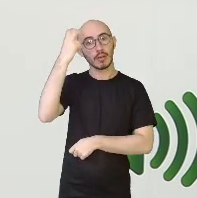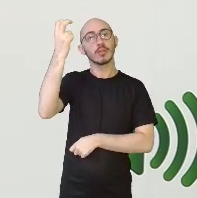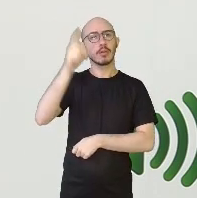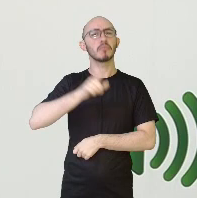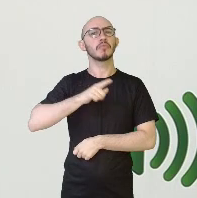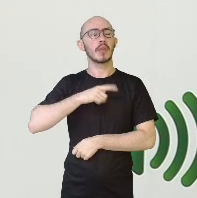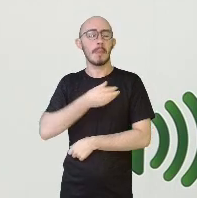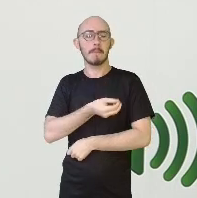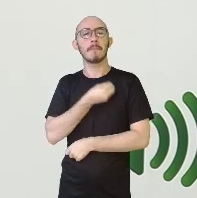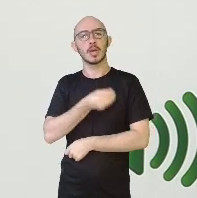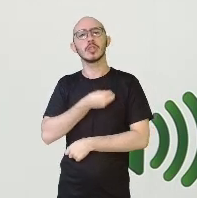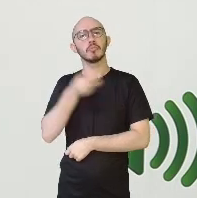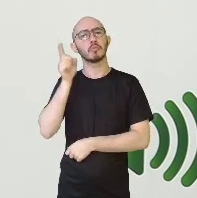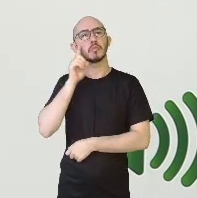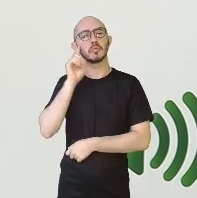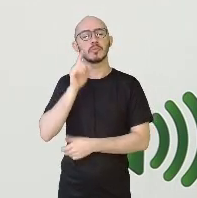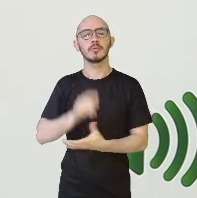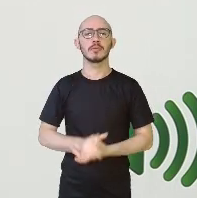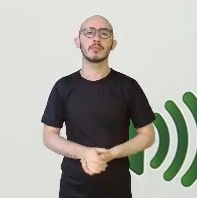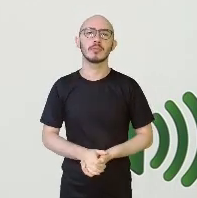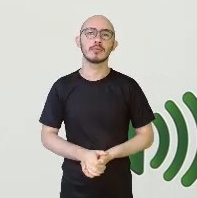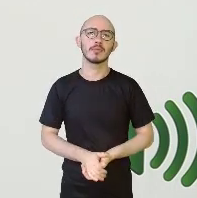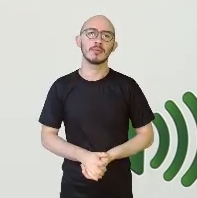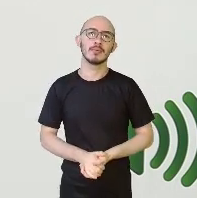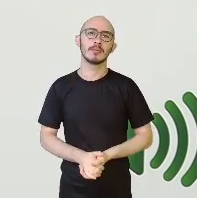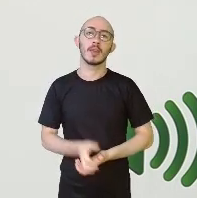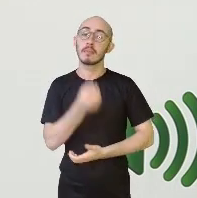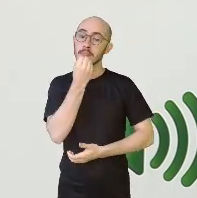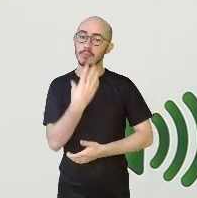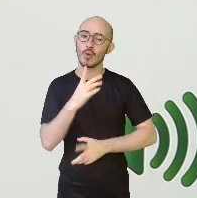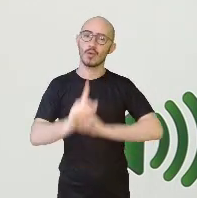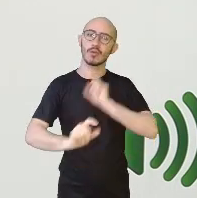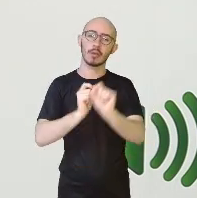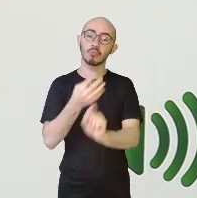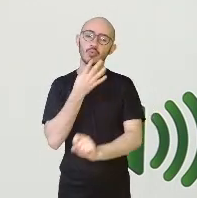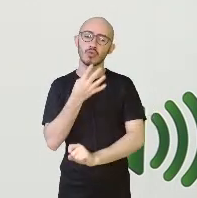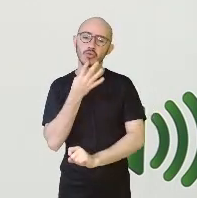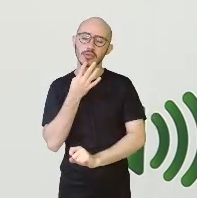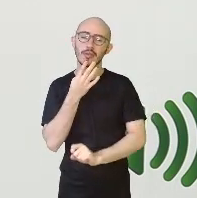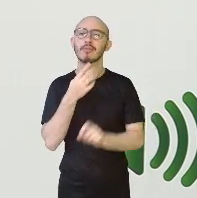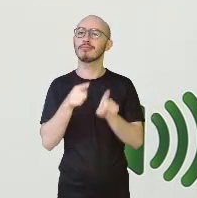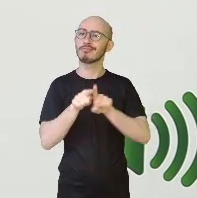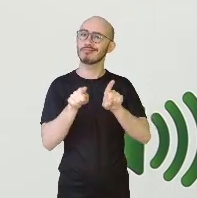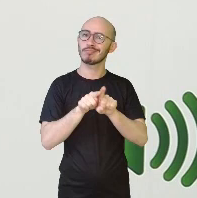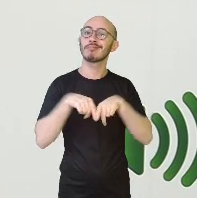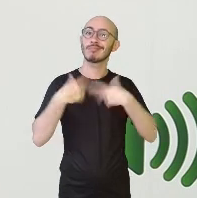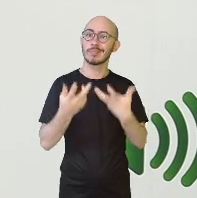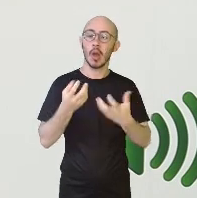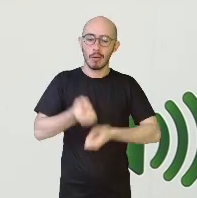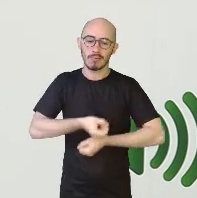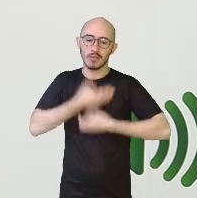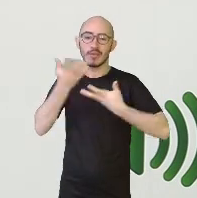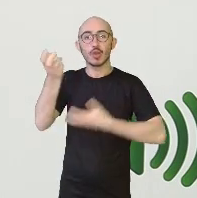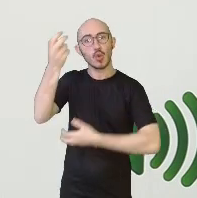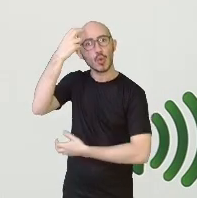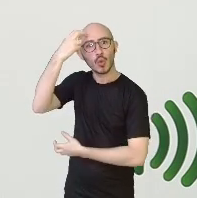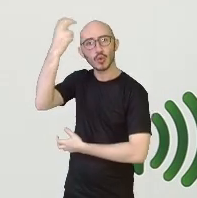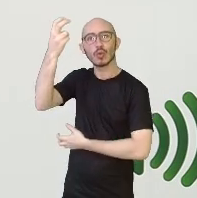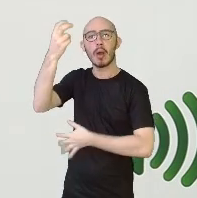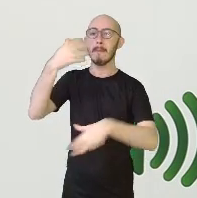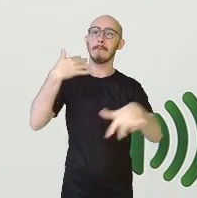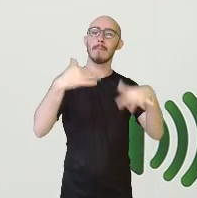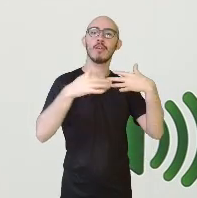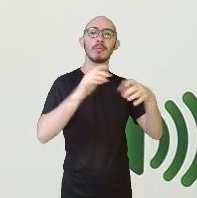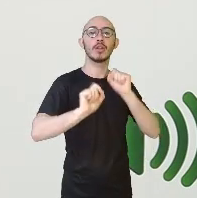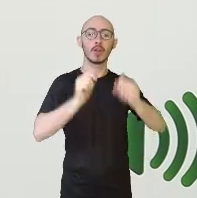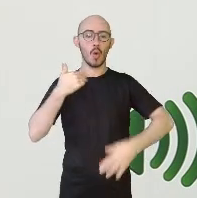presente também no nosso cotidiano. E é bom a gente conhecer, saber. Além disso, é uma manifestação cultural que movimenta